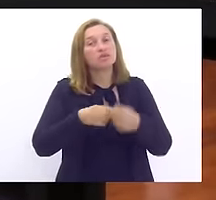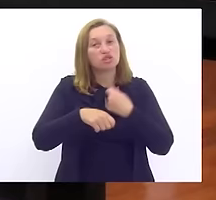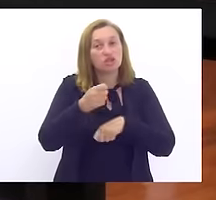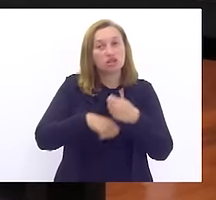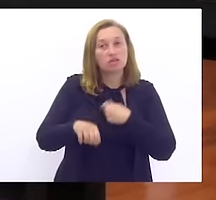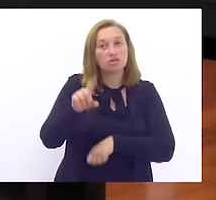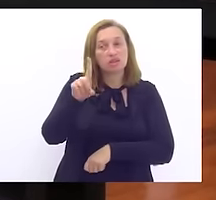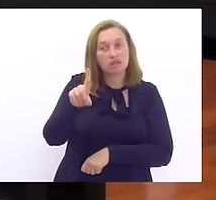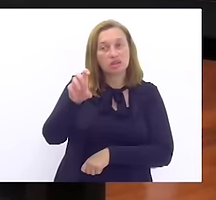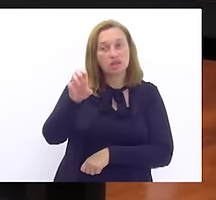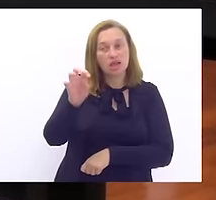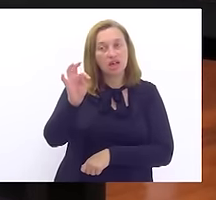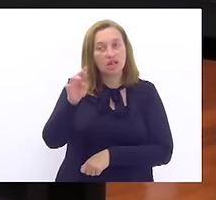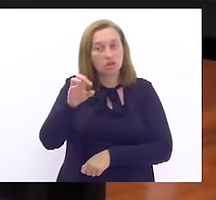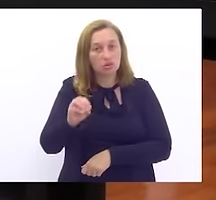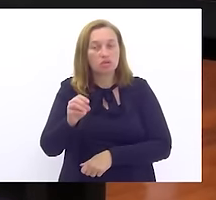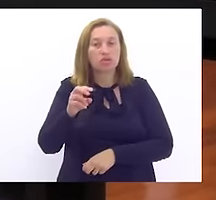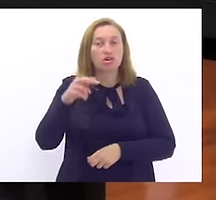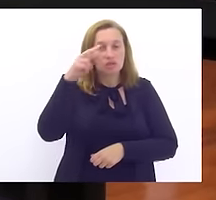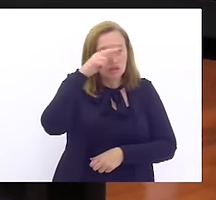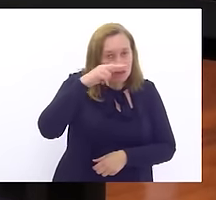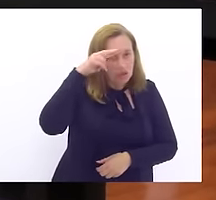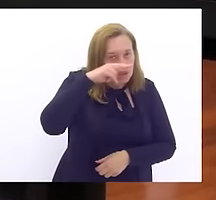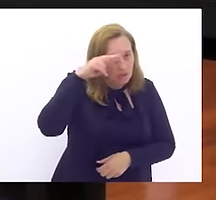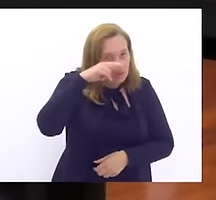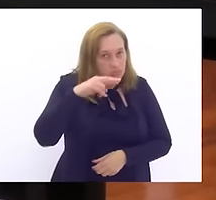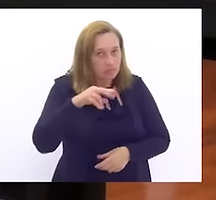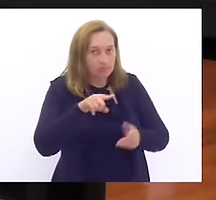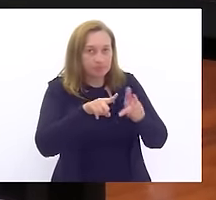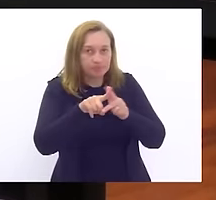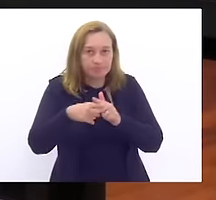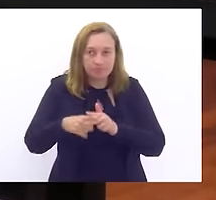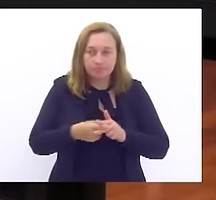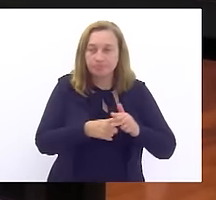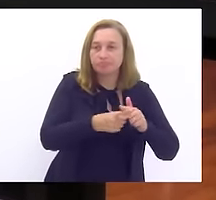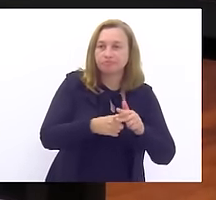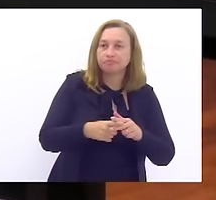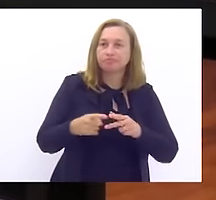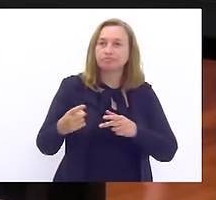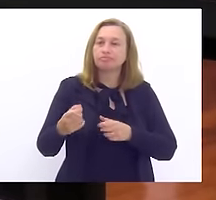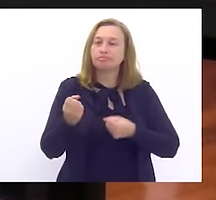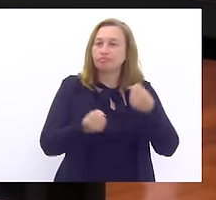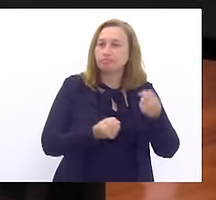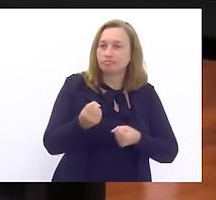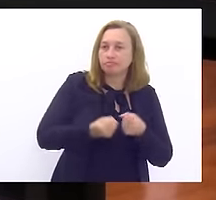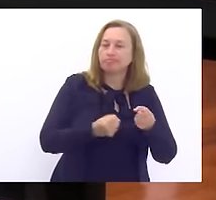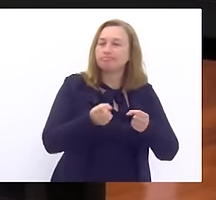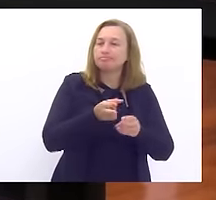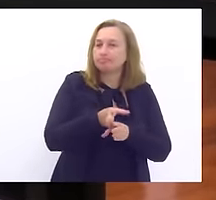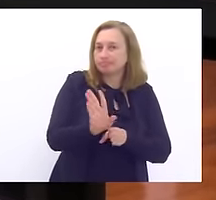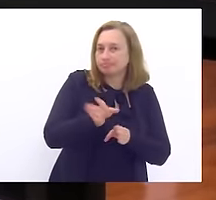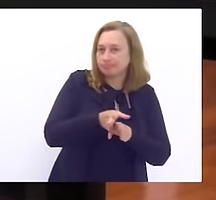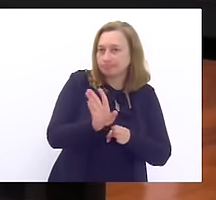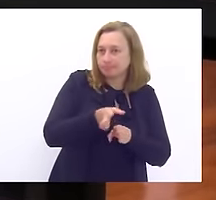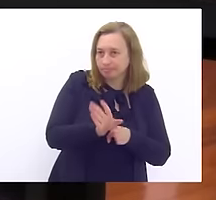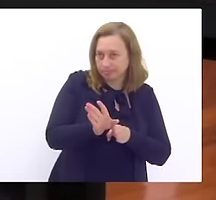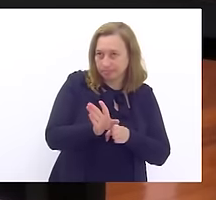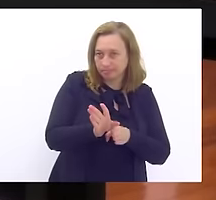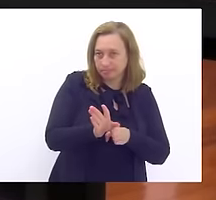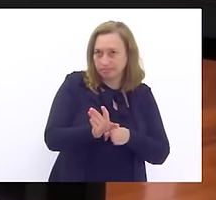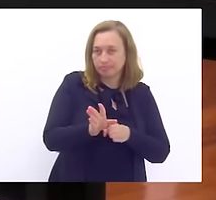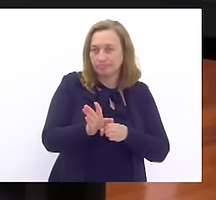de fiscalizar a coordenar e regular transporte e até mesmo é em auxiliar no transporte